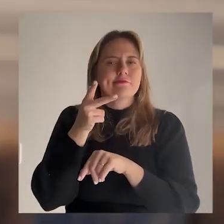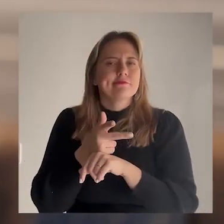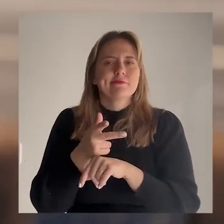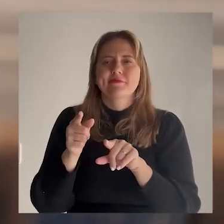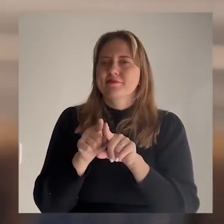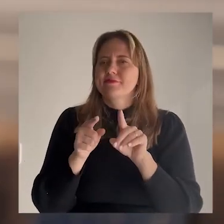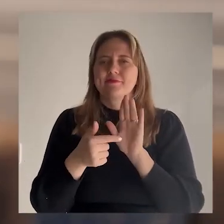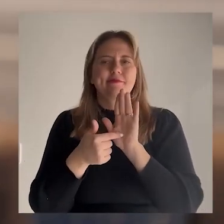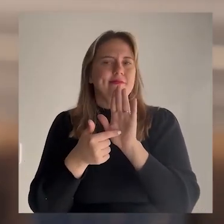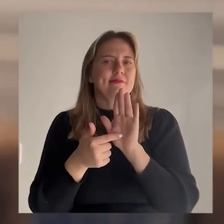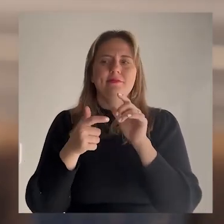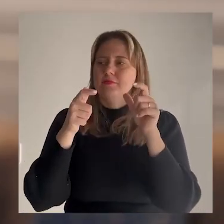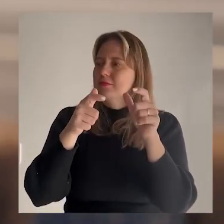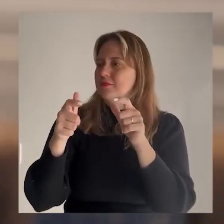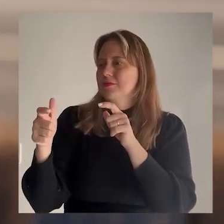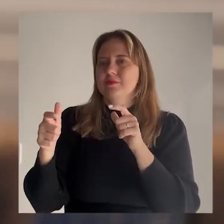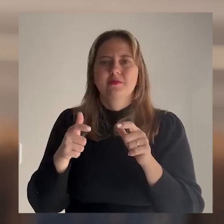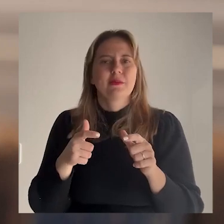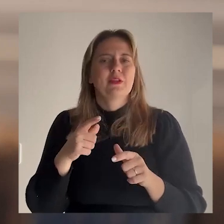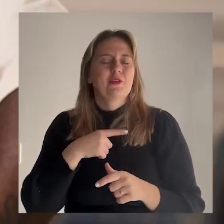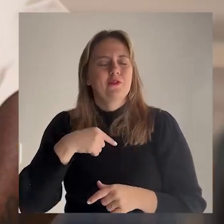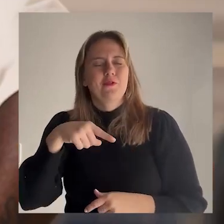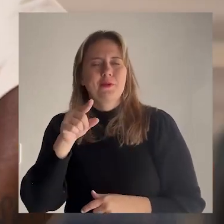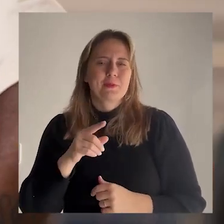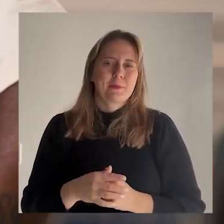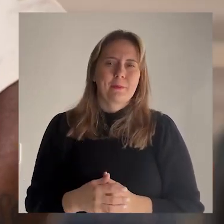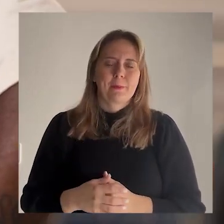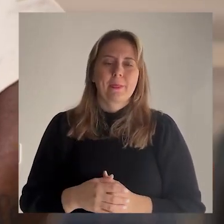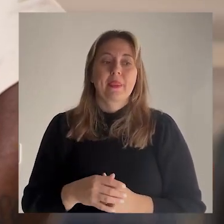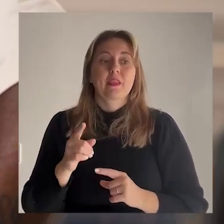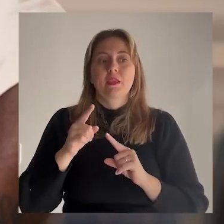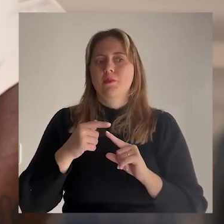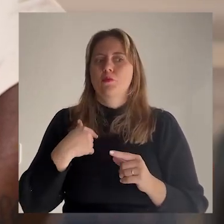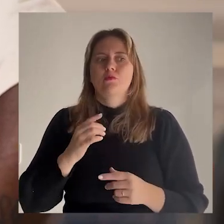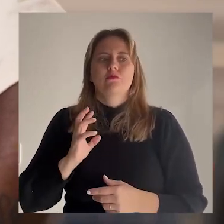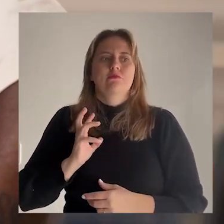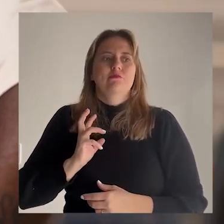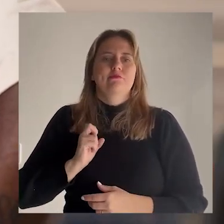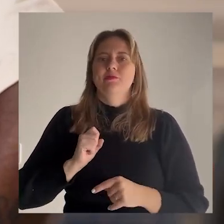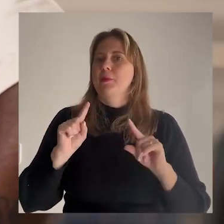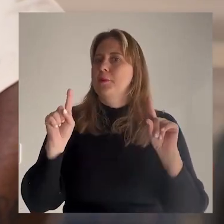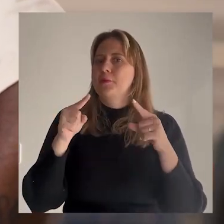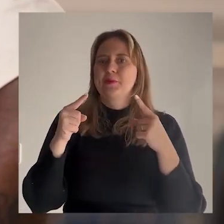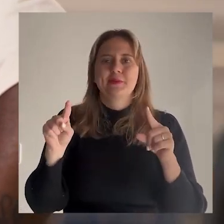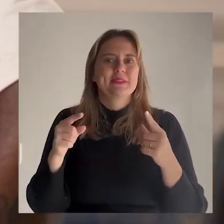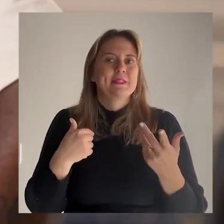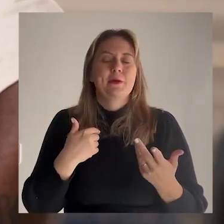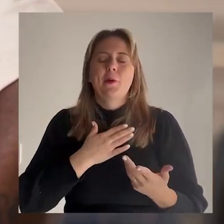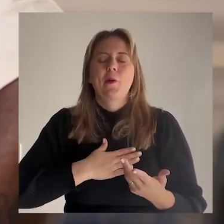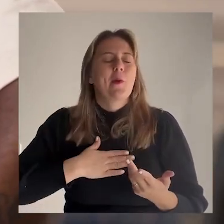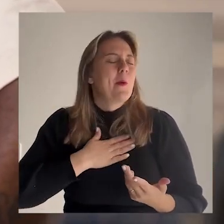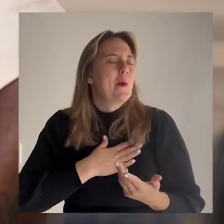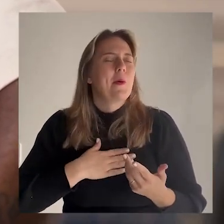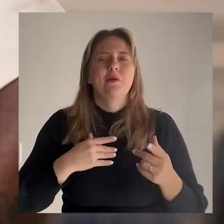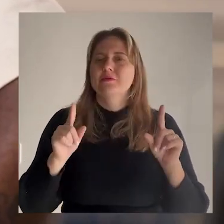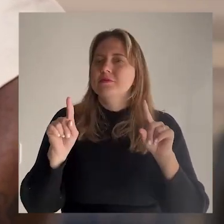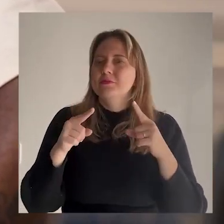apresentar também nos lugares que eu vou, né? Tipo, eu amo a música, entendeu? Eu amo a música, eu gosto da